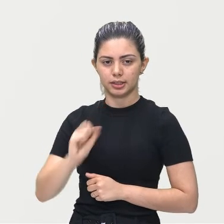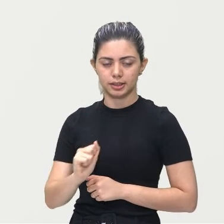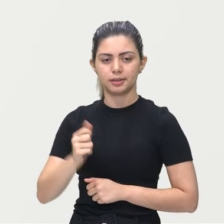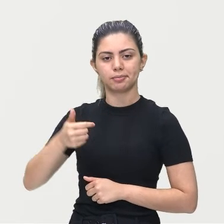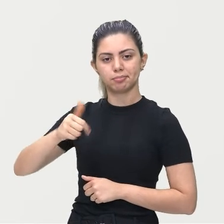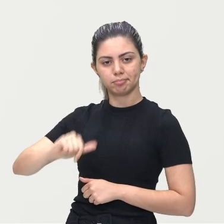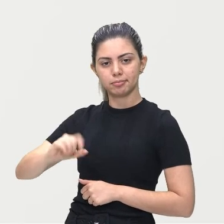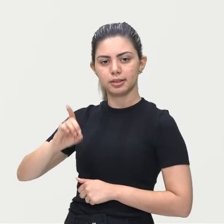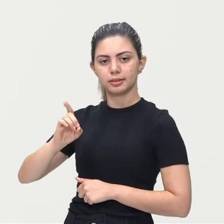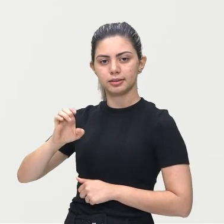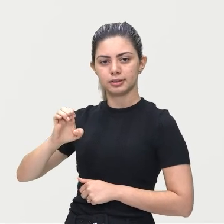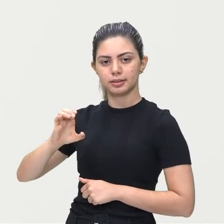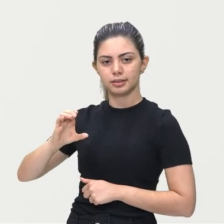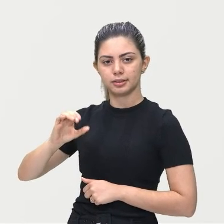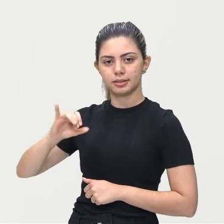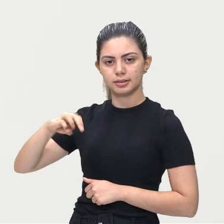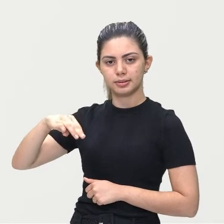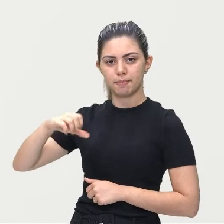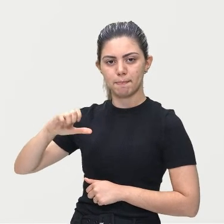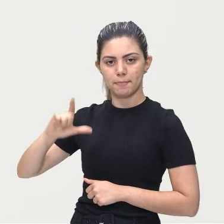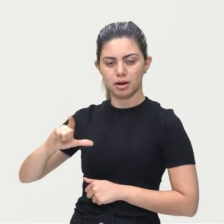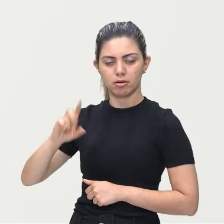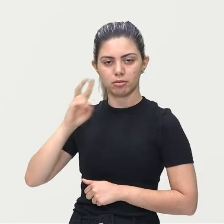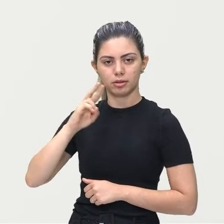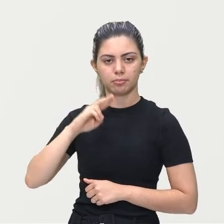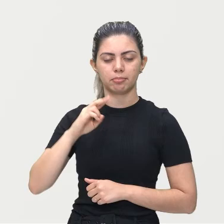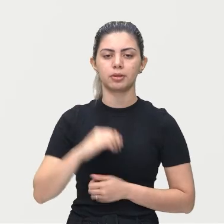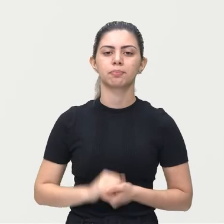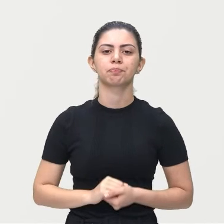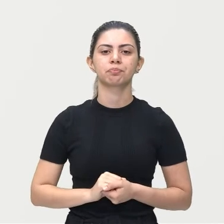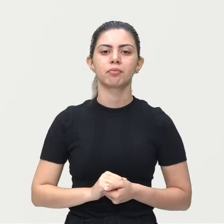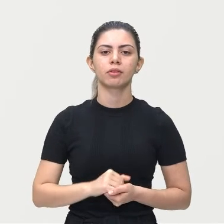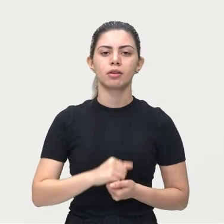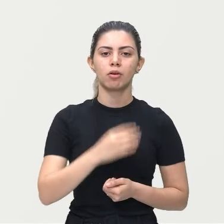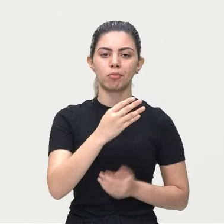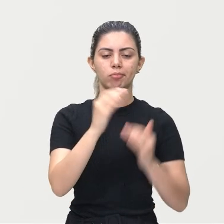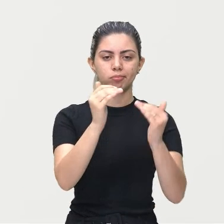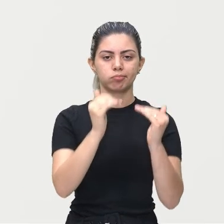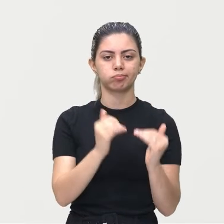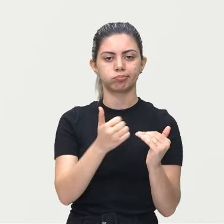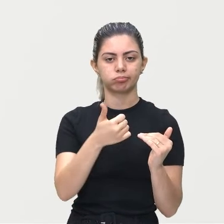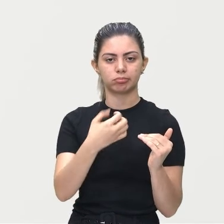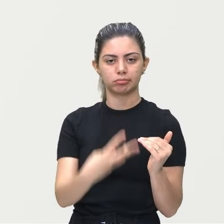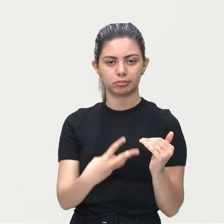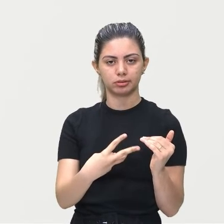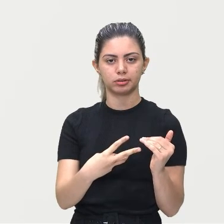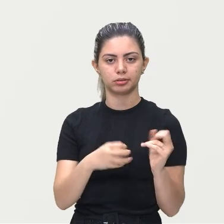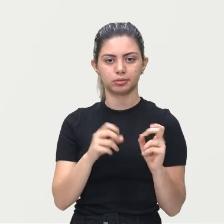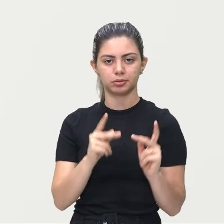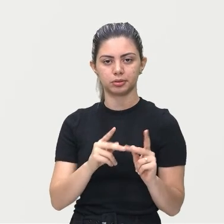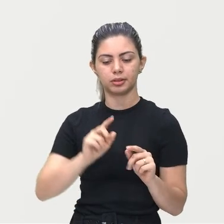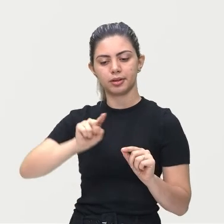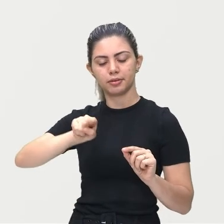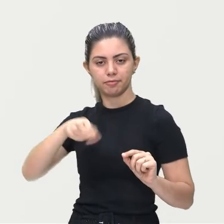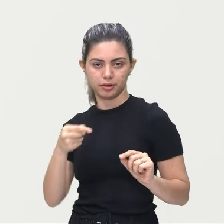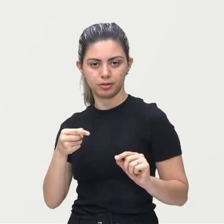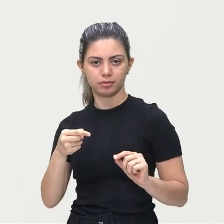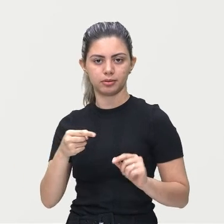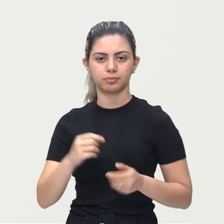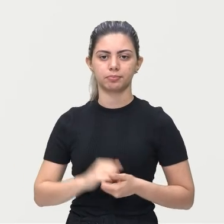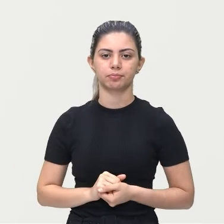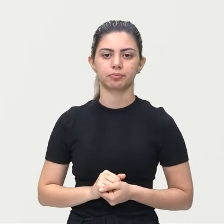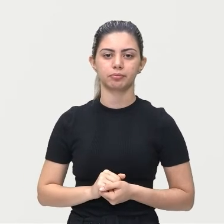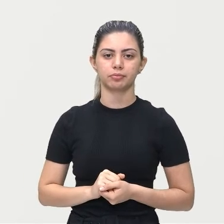parte decimal. Então eu vou colocar ó, inteiro debaixo de inteiro. Se você colocar inteiro debaixo de inteiro, automaticamente vem a vírgula. E